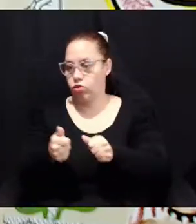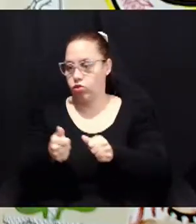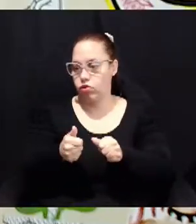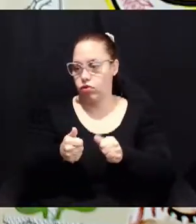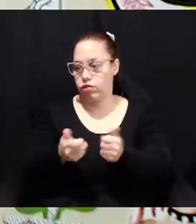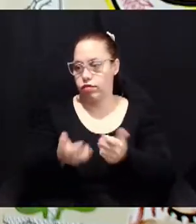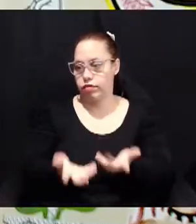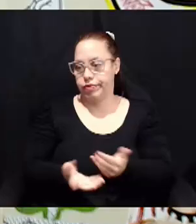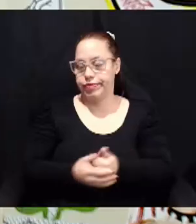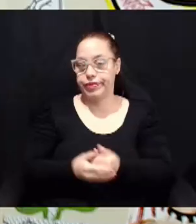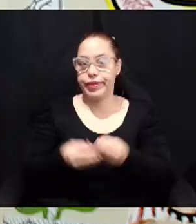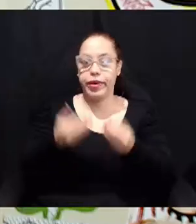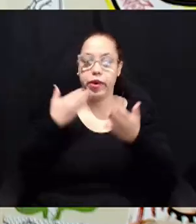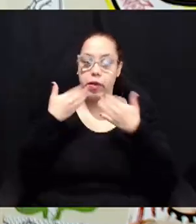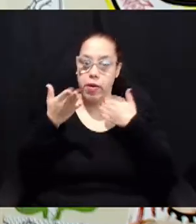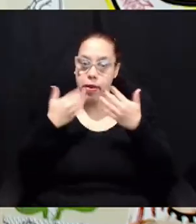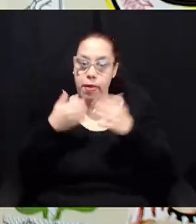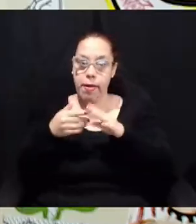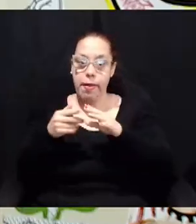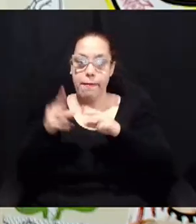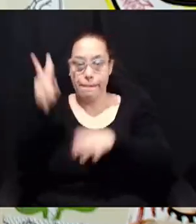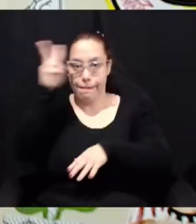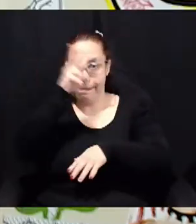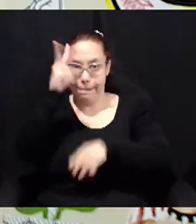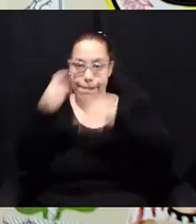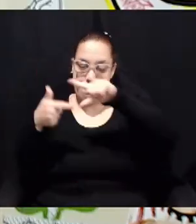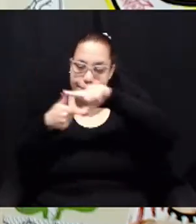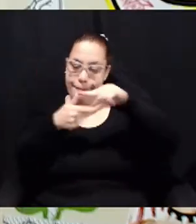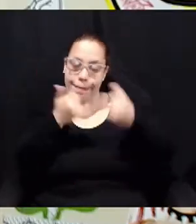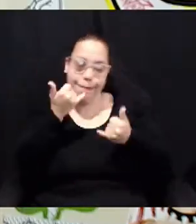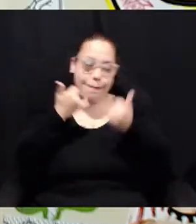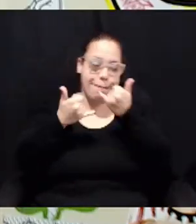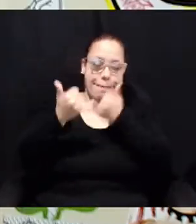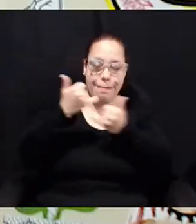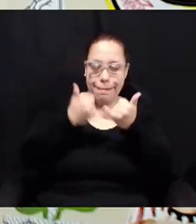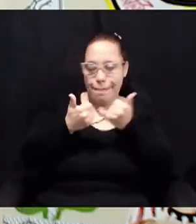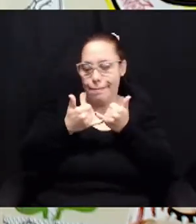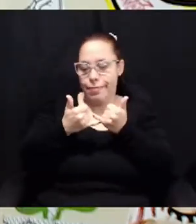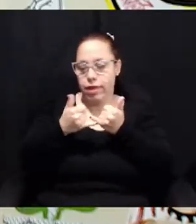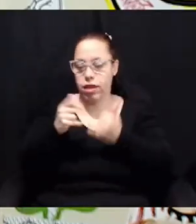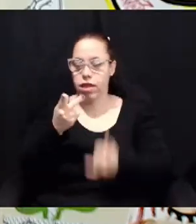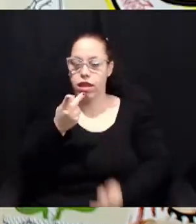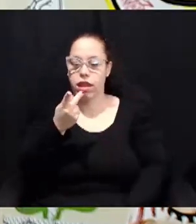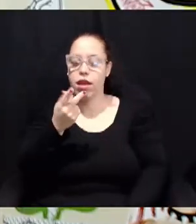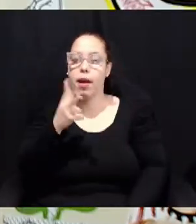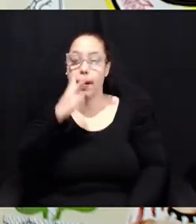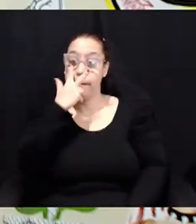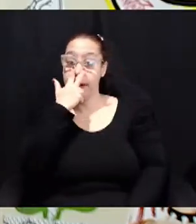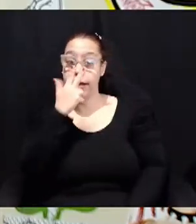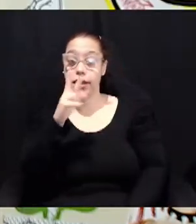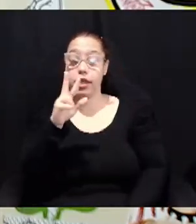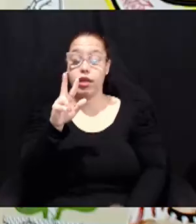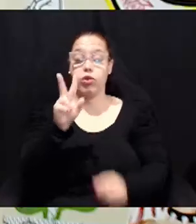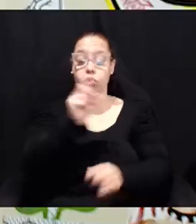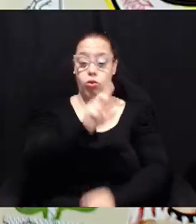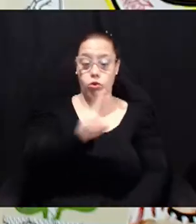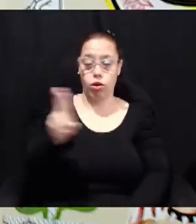conta isso através de um quadrinho divertido, bem na linguagem de Hora de Aventura. Então a nossa ideia é justamente